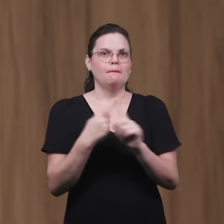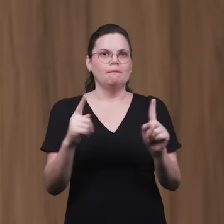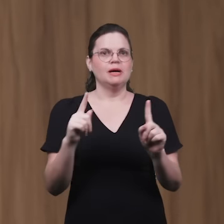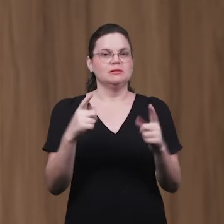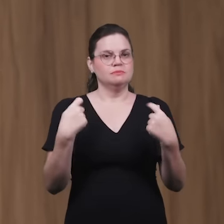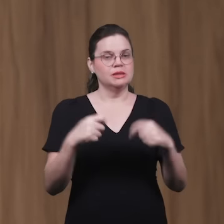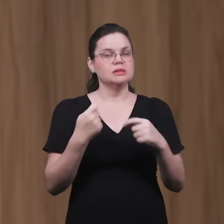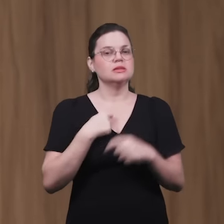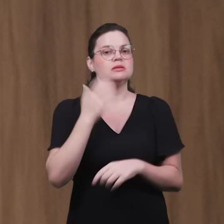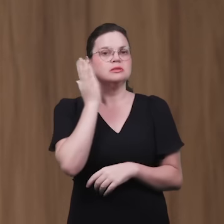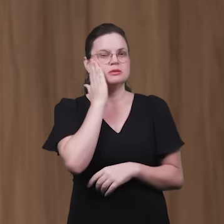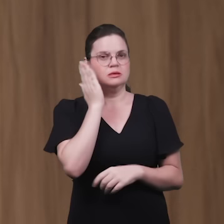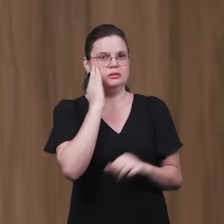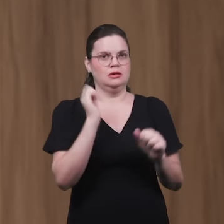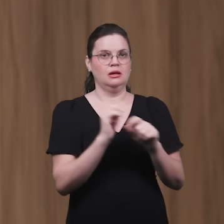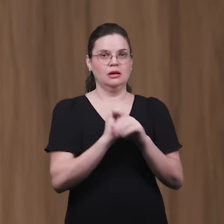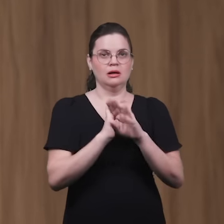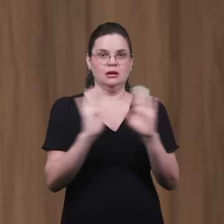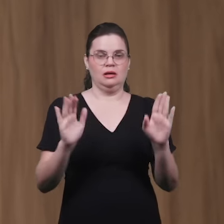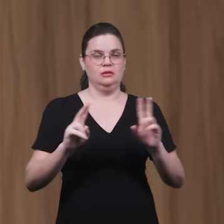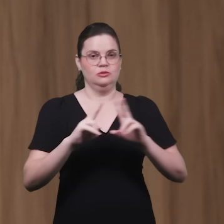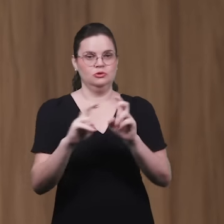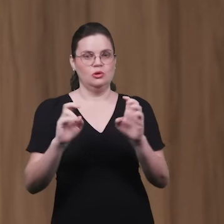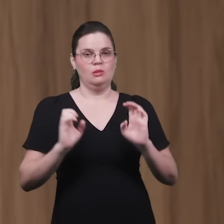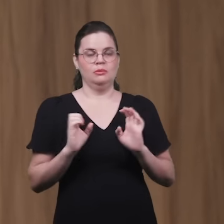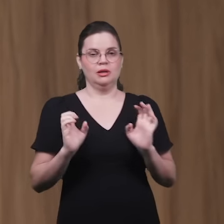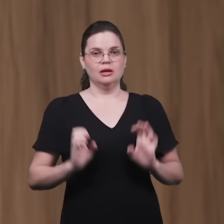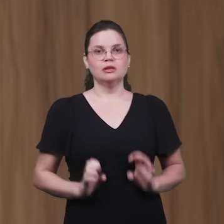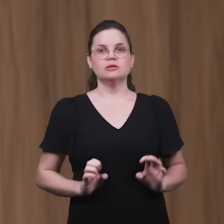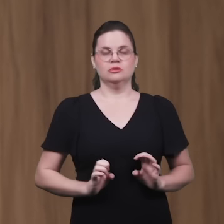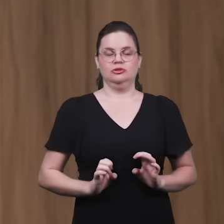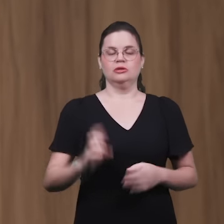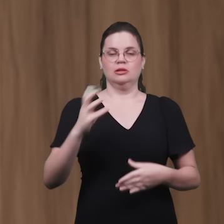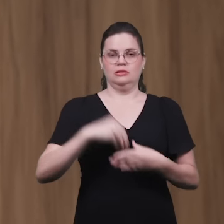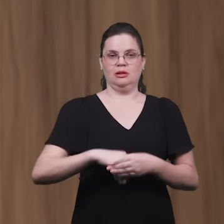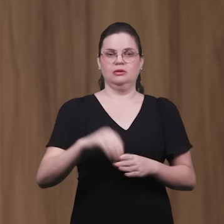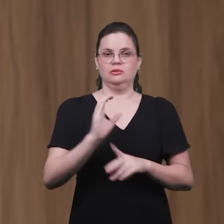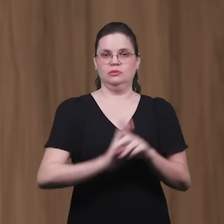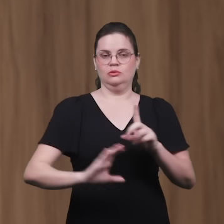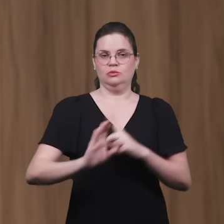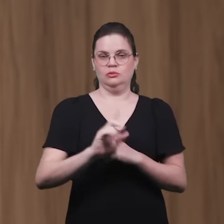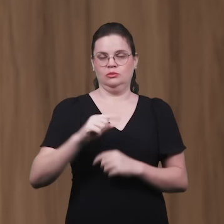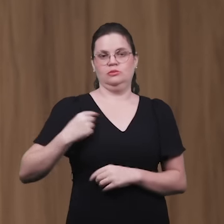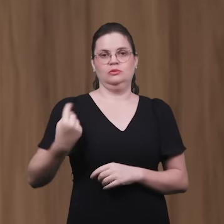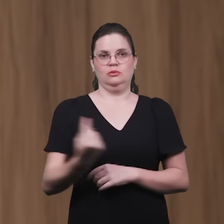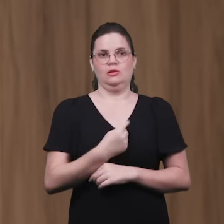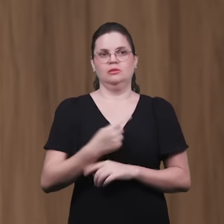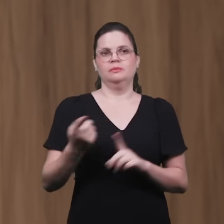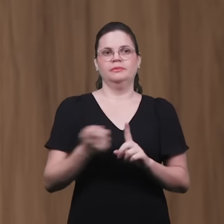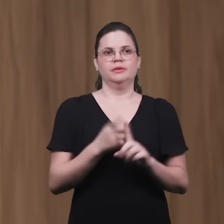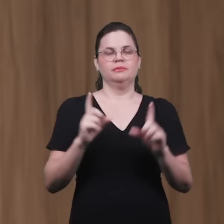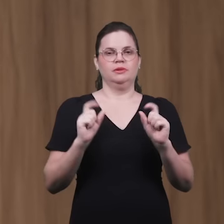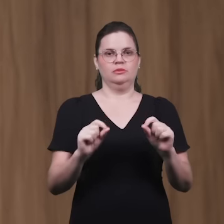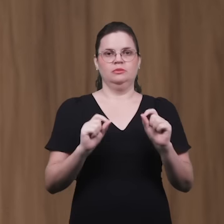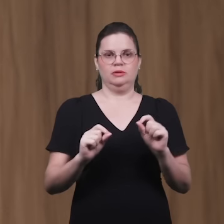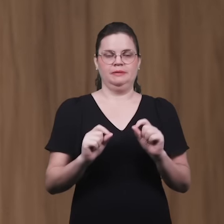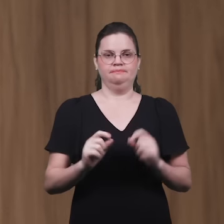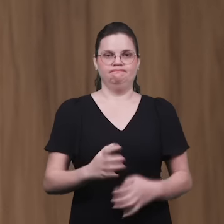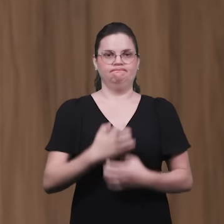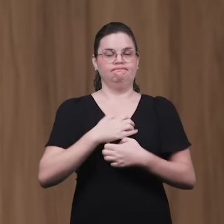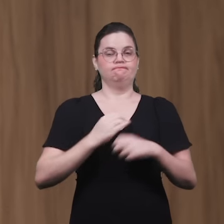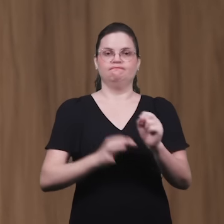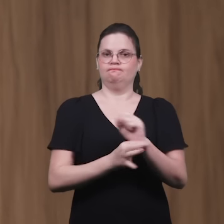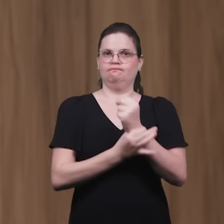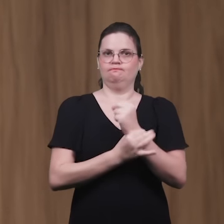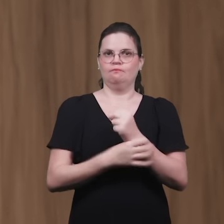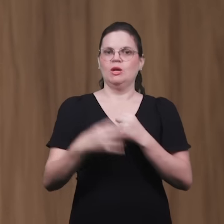a considerar na questão de ética nos nossos cultos. Primeiro é o seguinte, é a questão de segurança. Você tem um